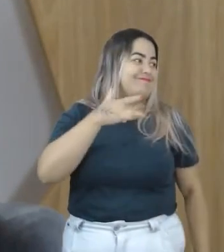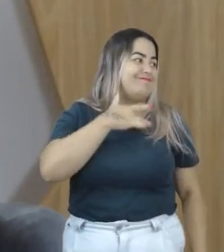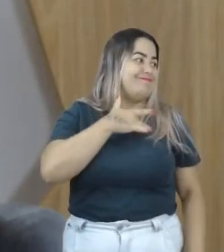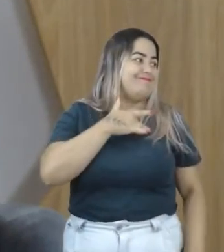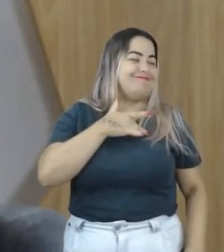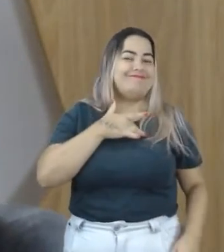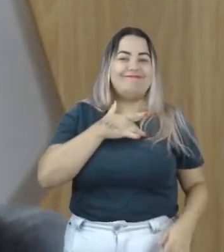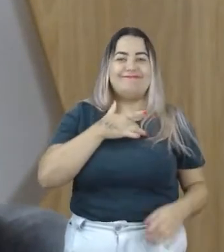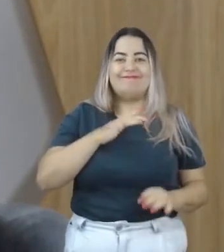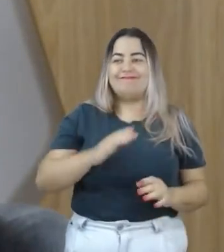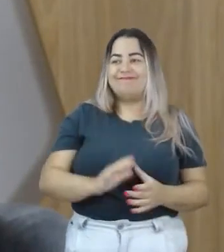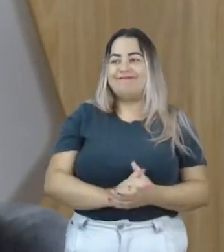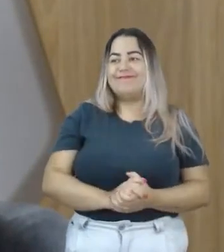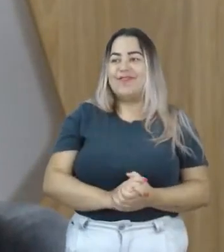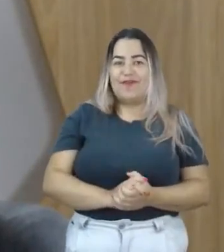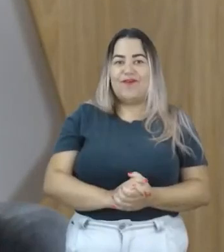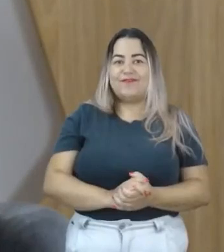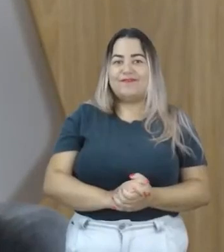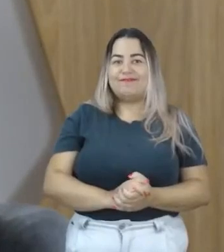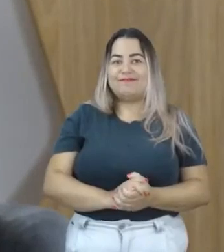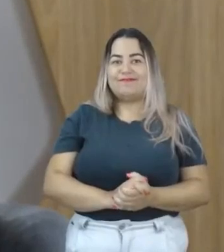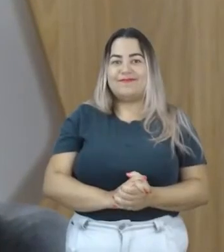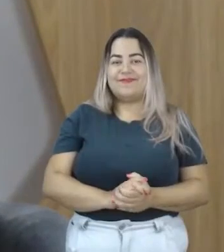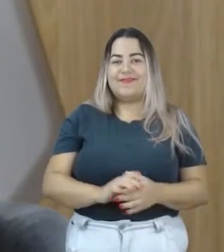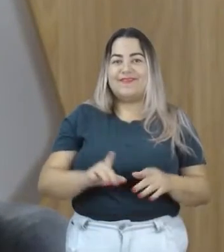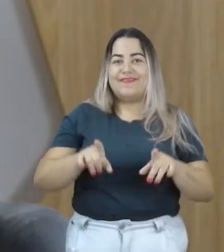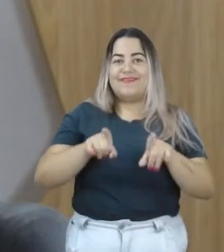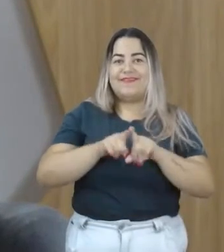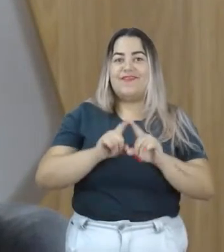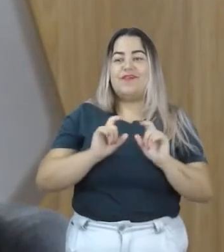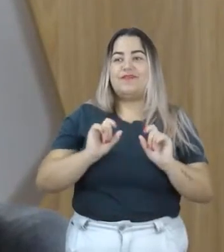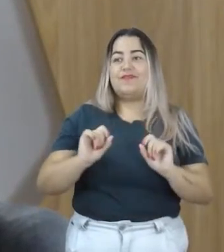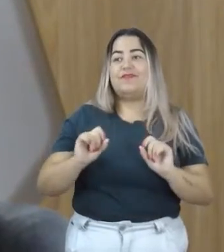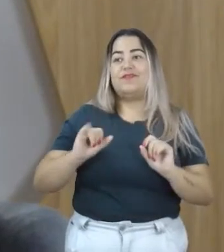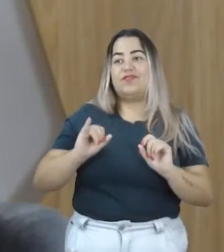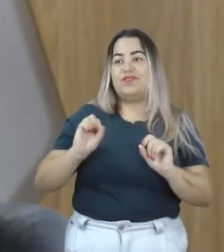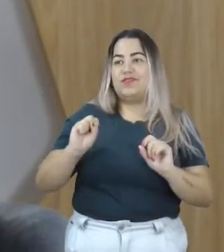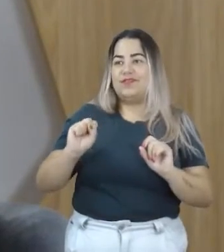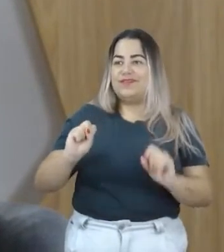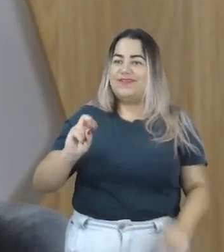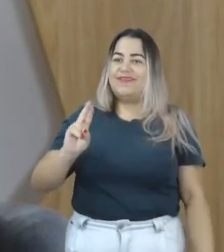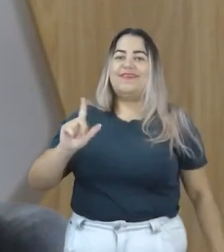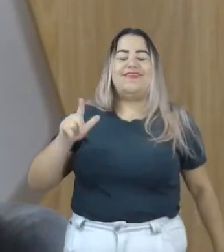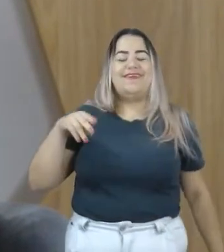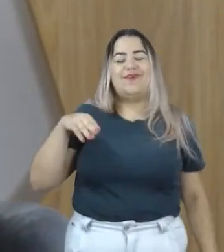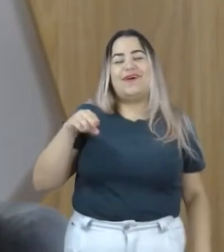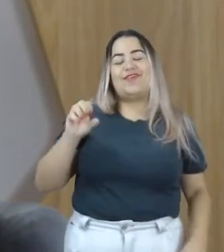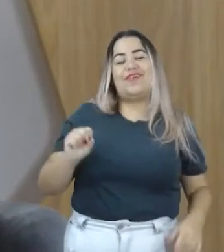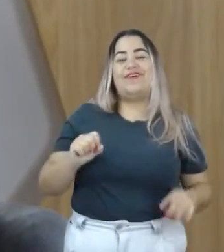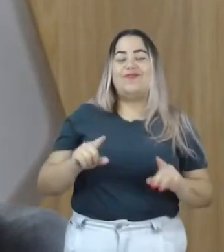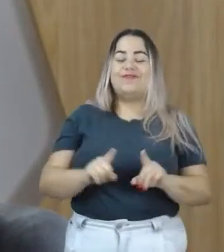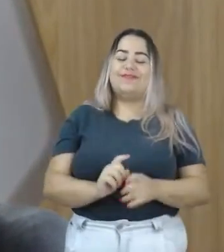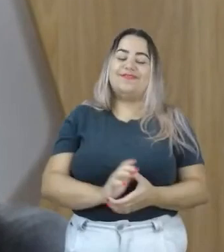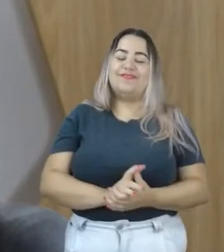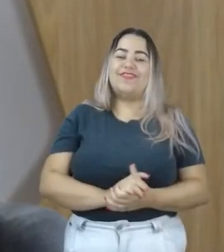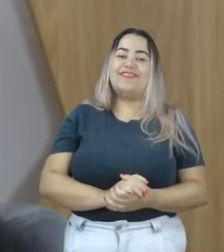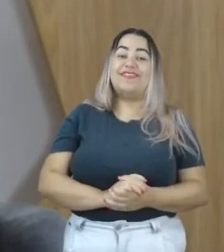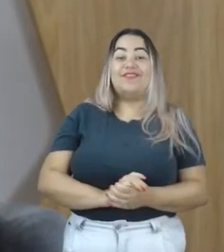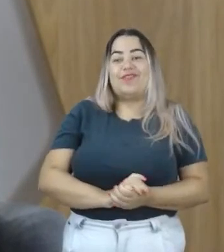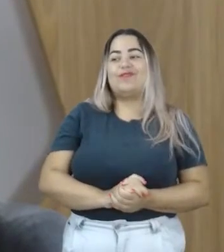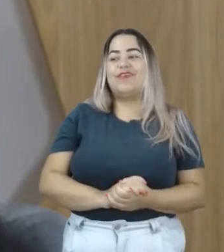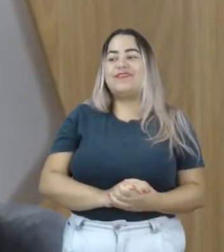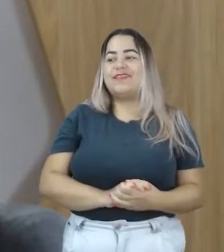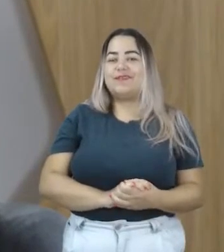vacinação, do ponto de vista de infraestrutura, de rede, de insumos, temos tudo. O que nós vamos recuperar e